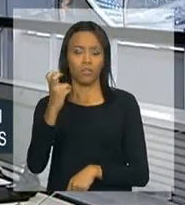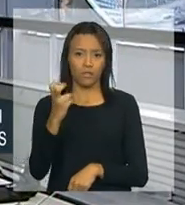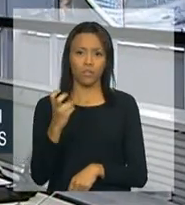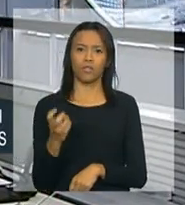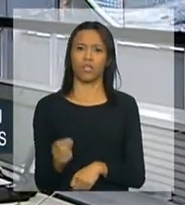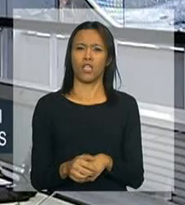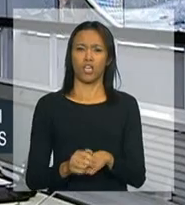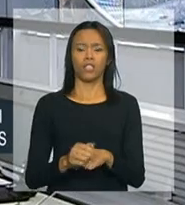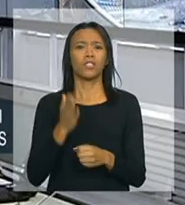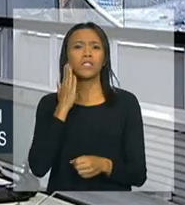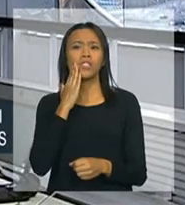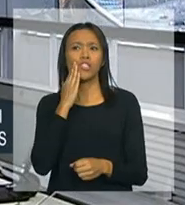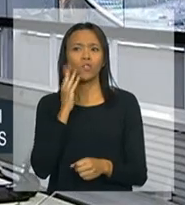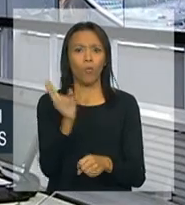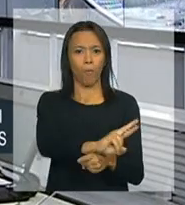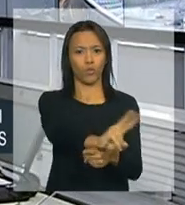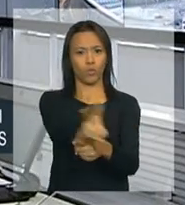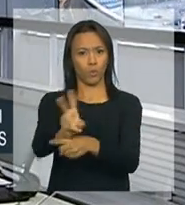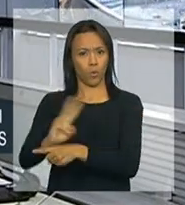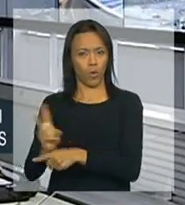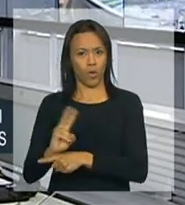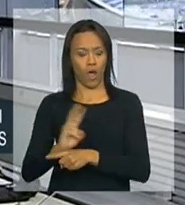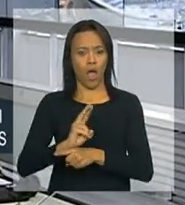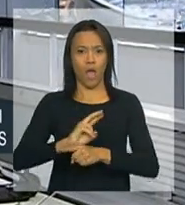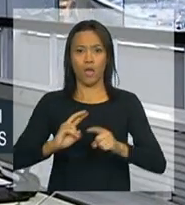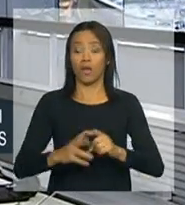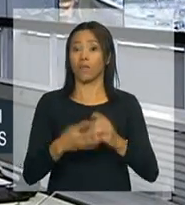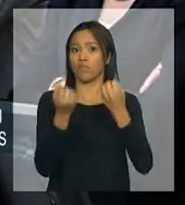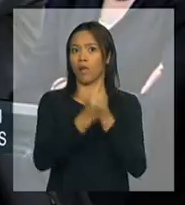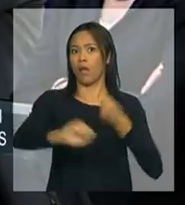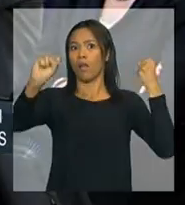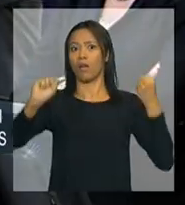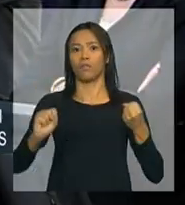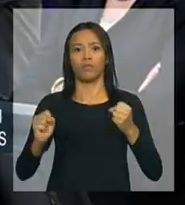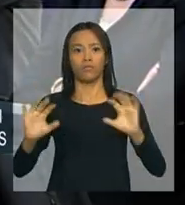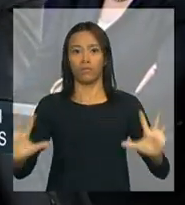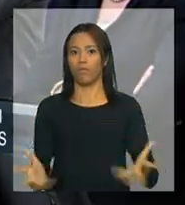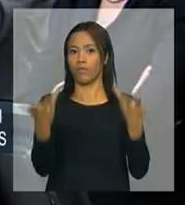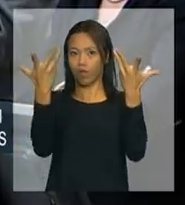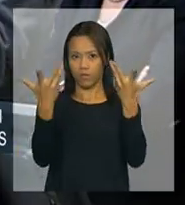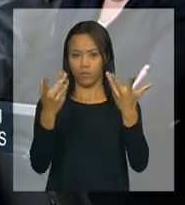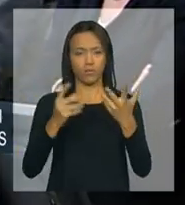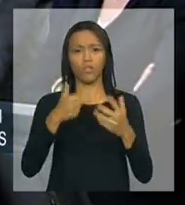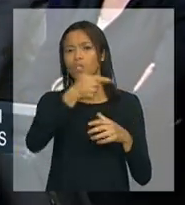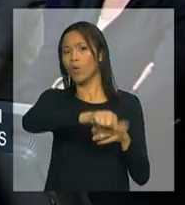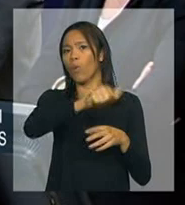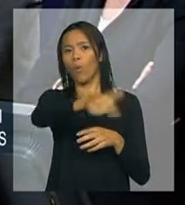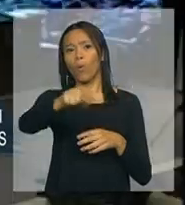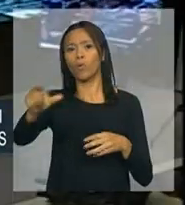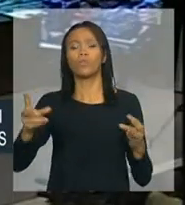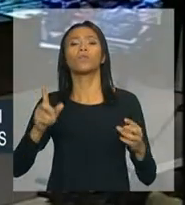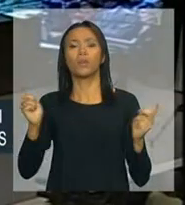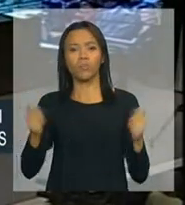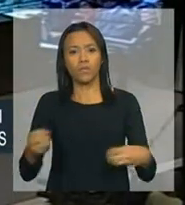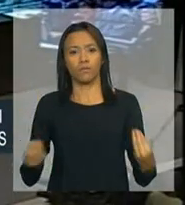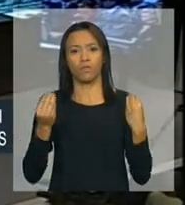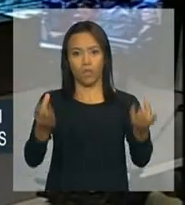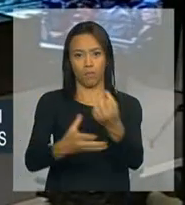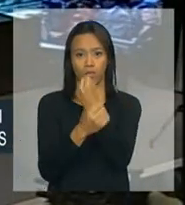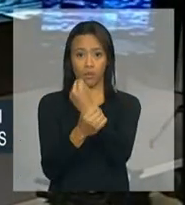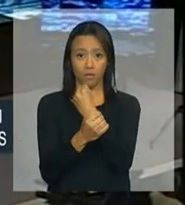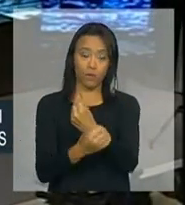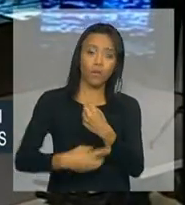de grandes eventos, também no controle de todos os processos que podem levar insegurança à população.